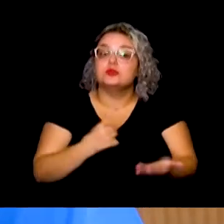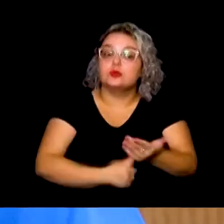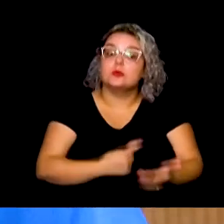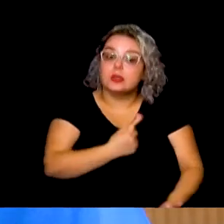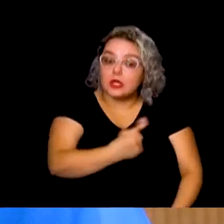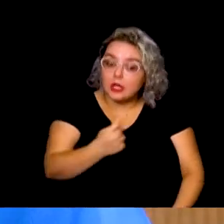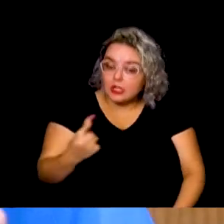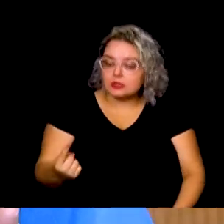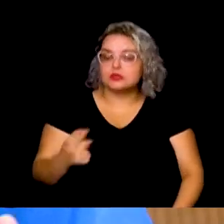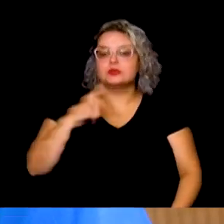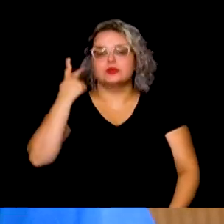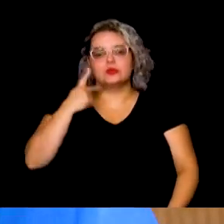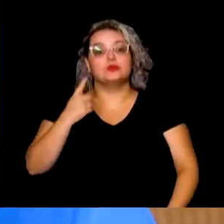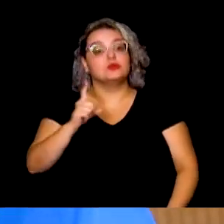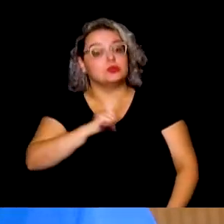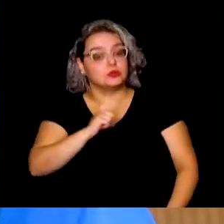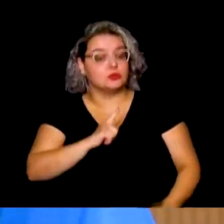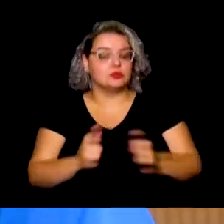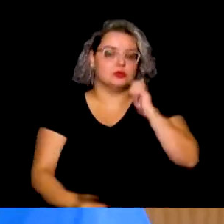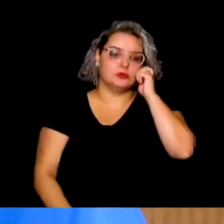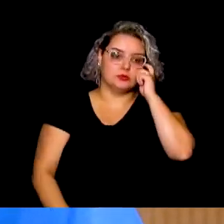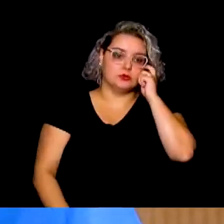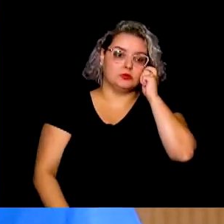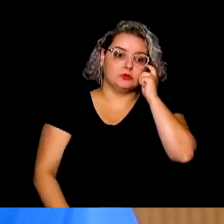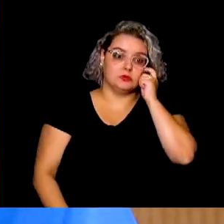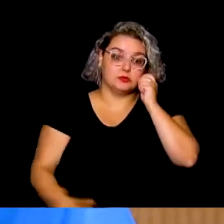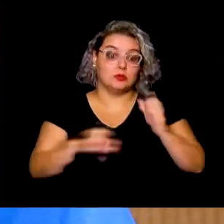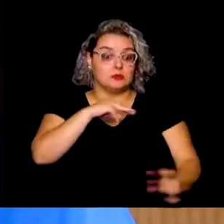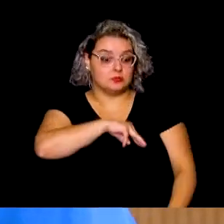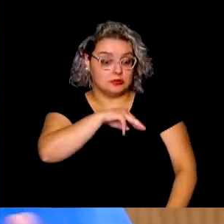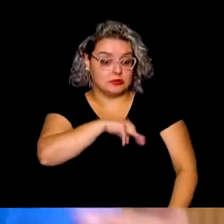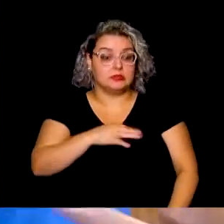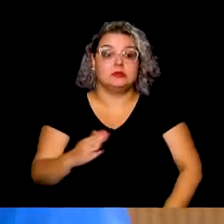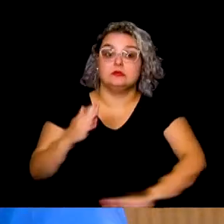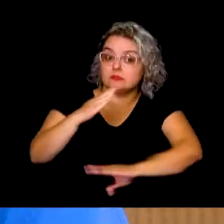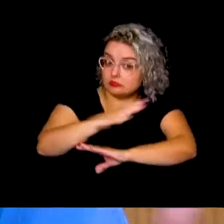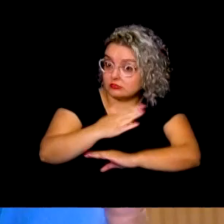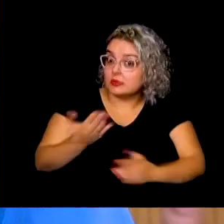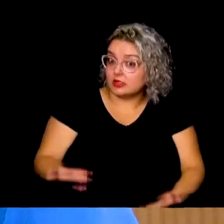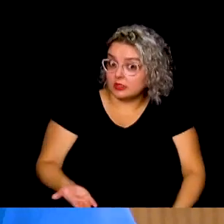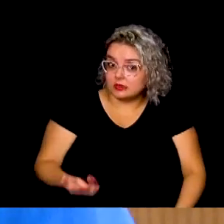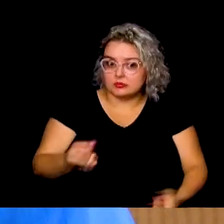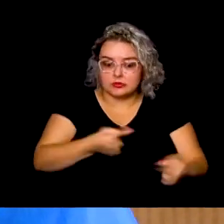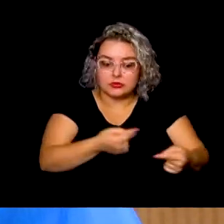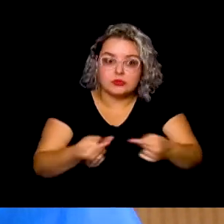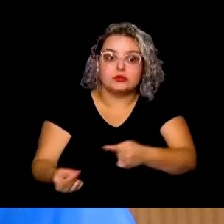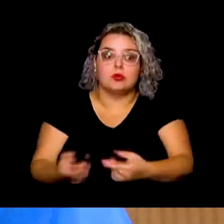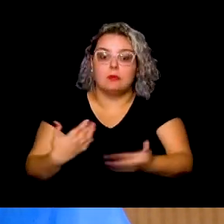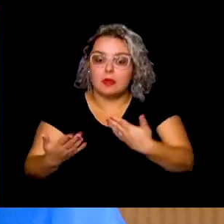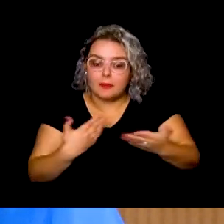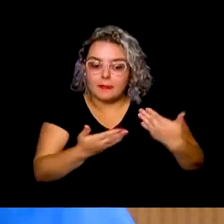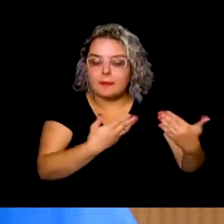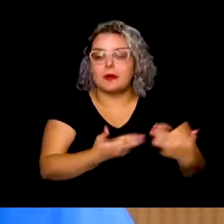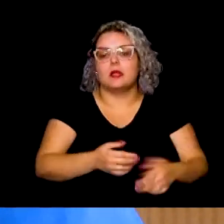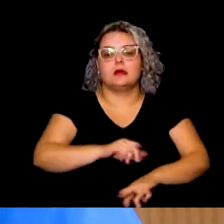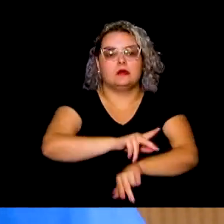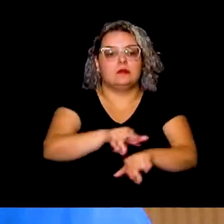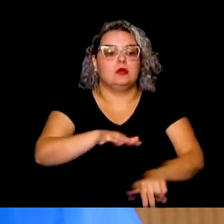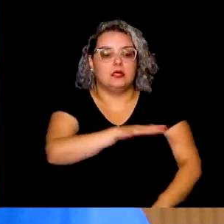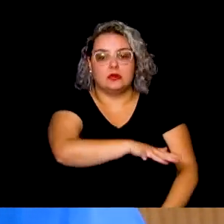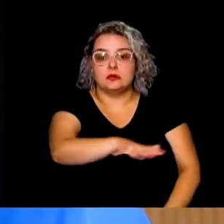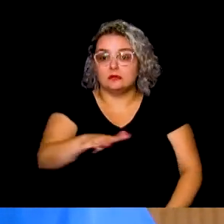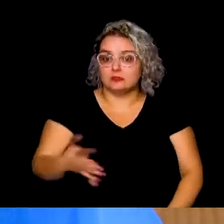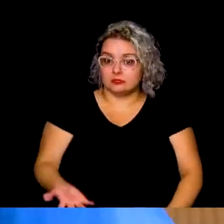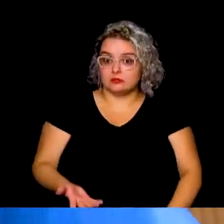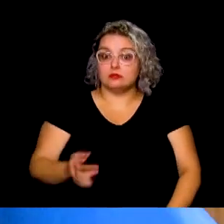Demonstra o compromisso que cada um dos vereadores têm com a missão da câmara né de discutir